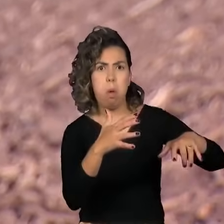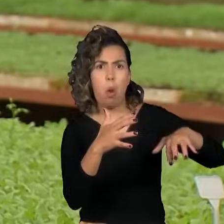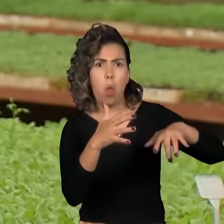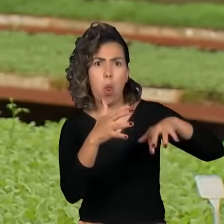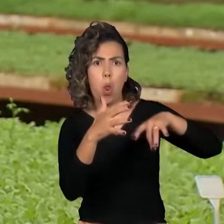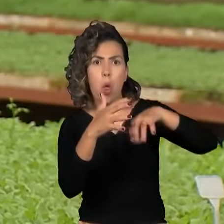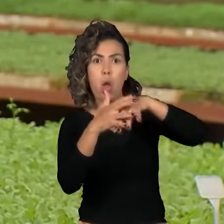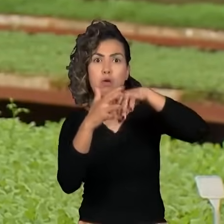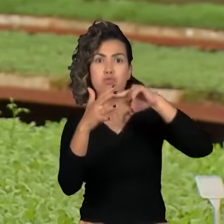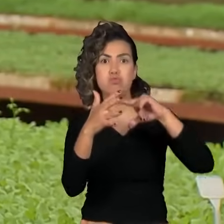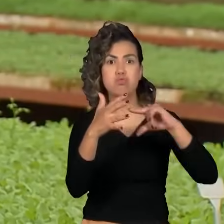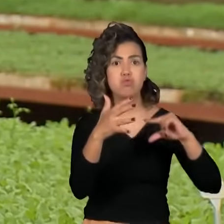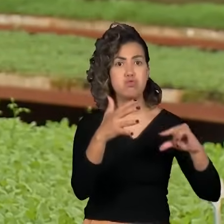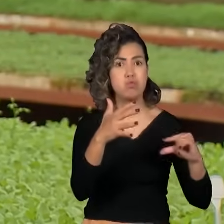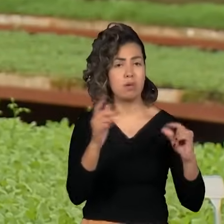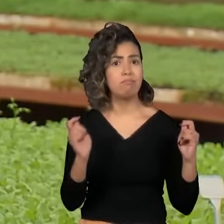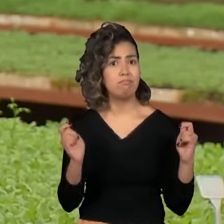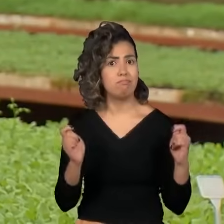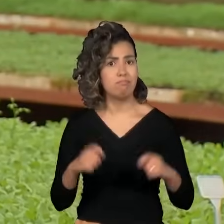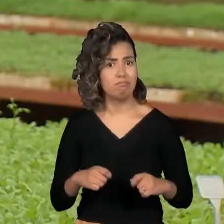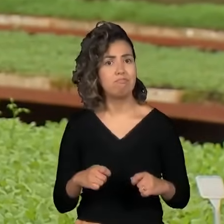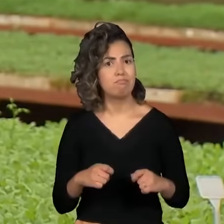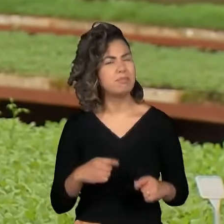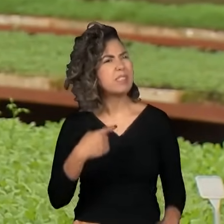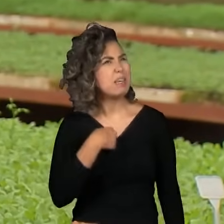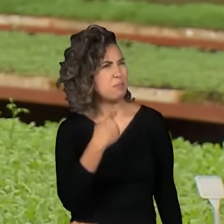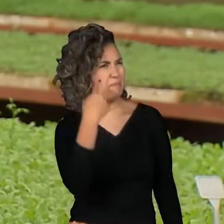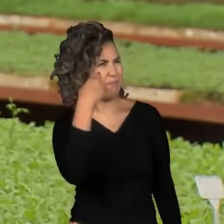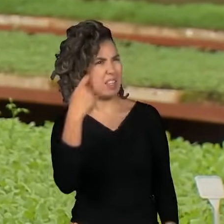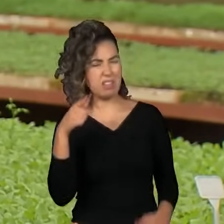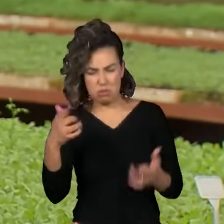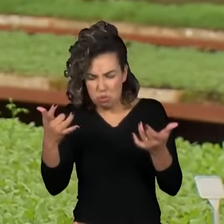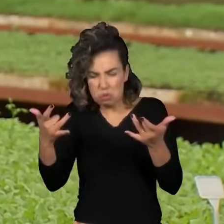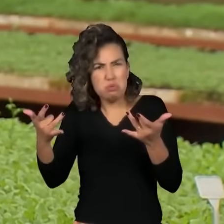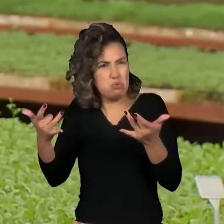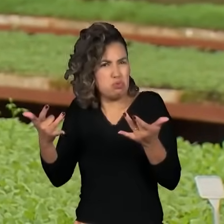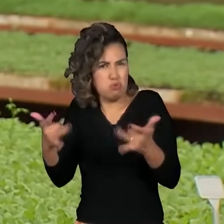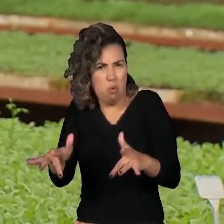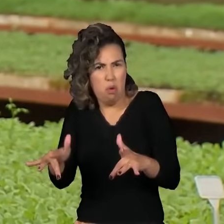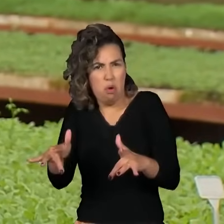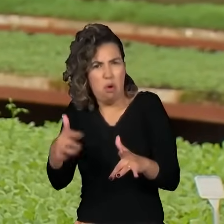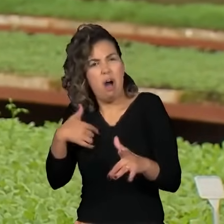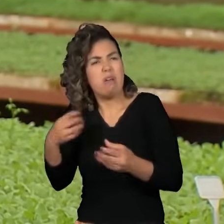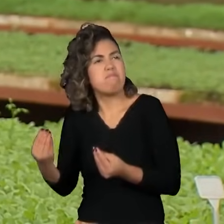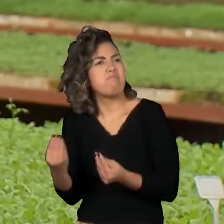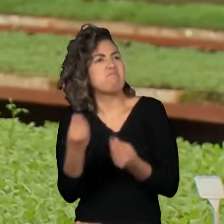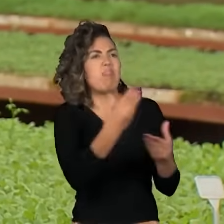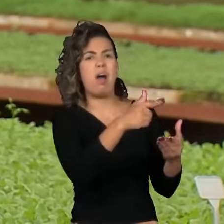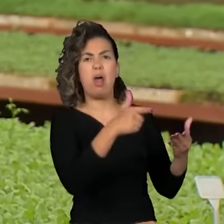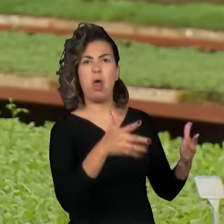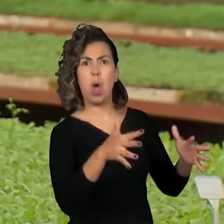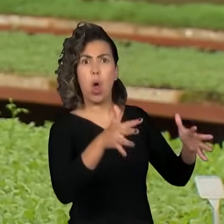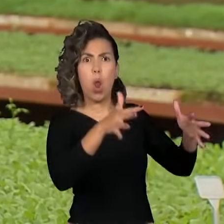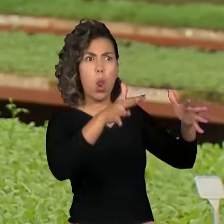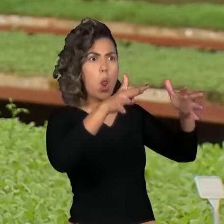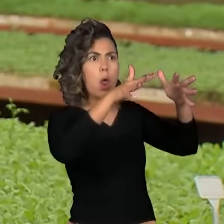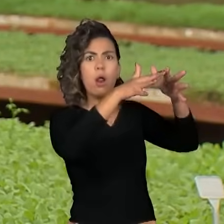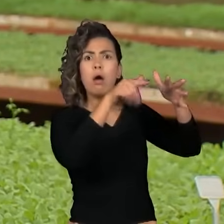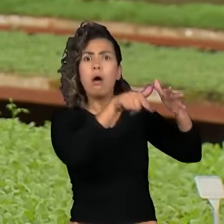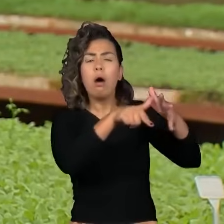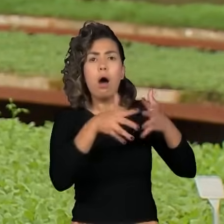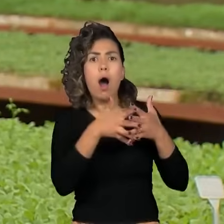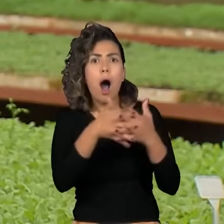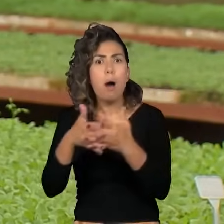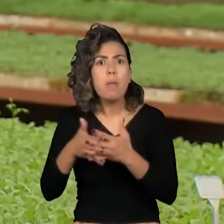estufa. Eu colocava no aterro do material que eu tiro da cidade, em média, 20 caminhões